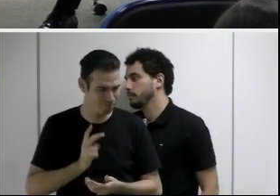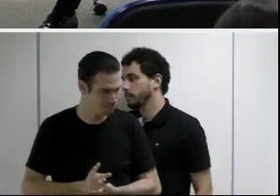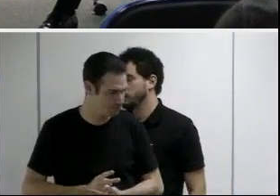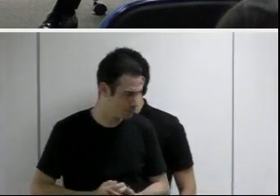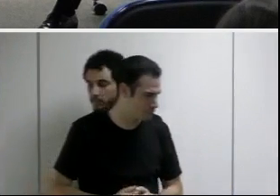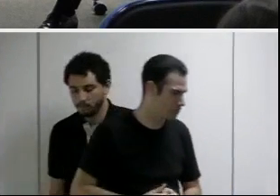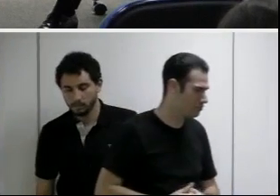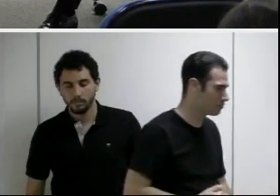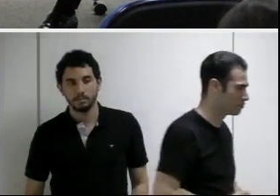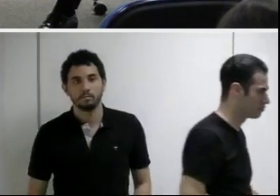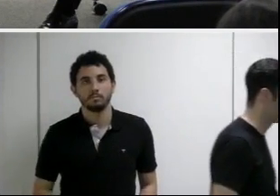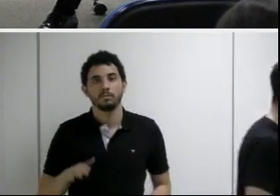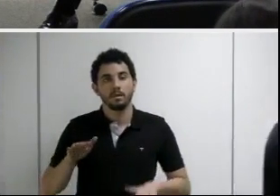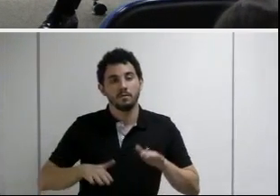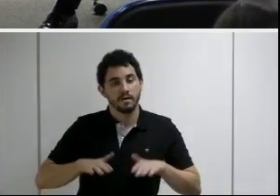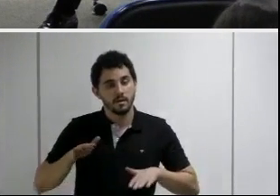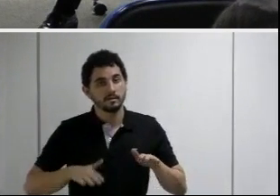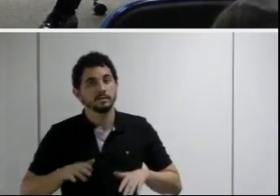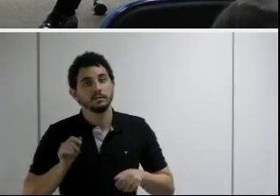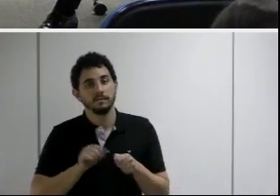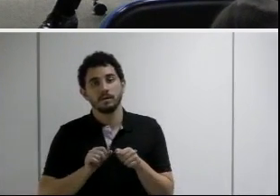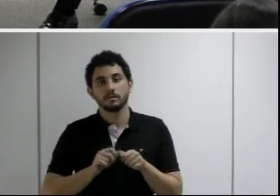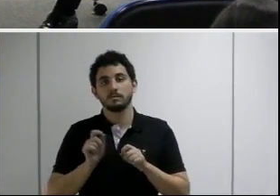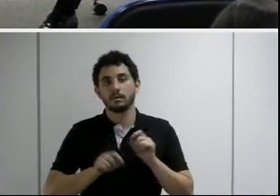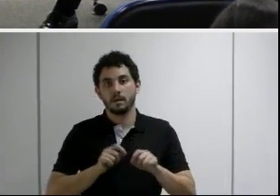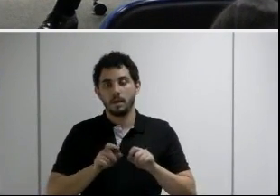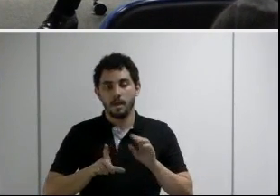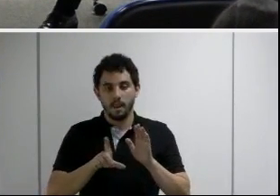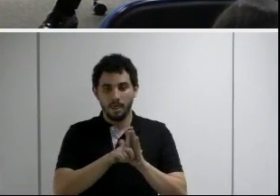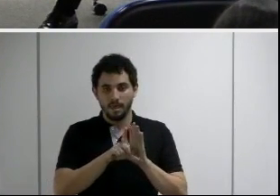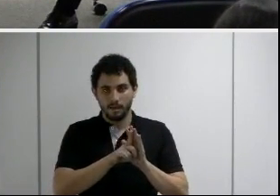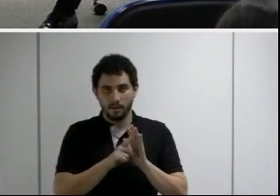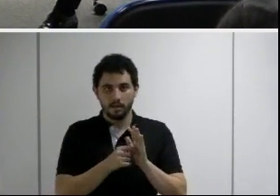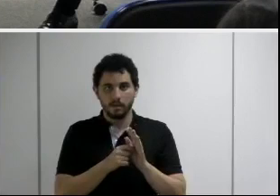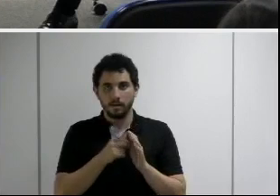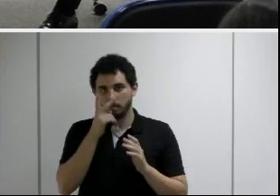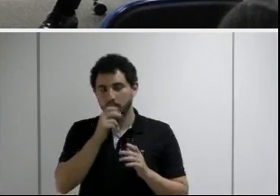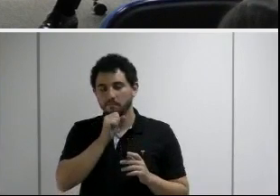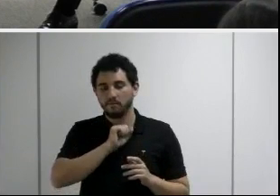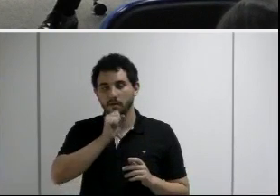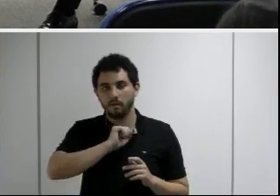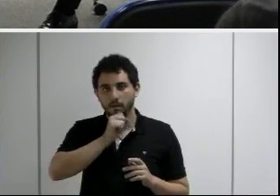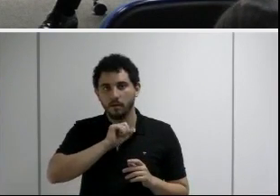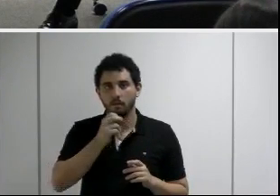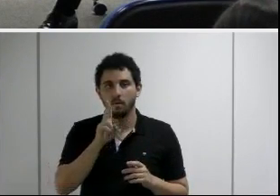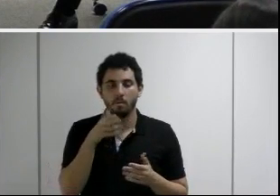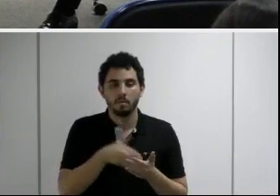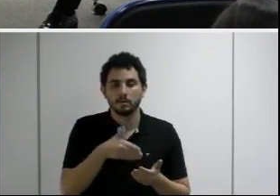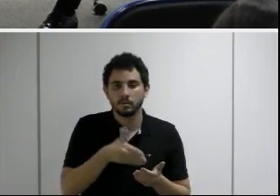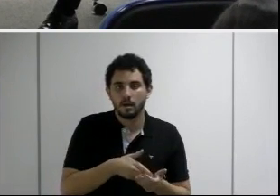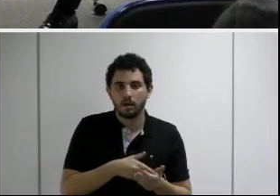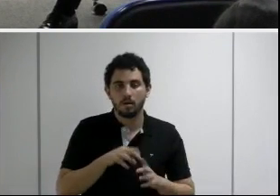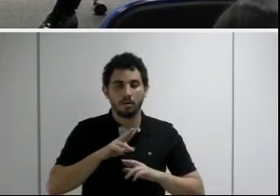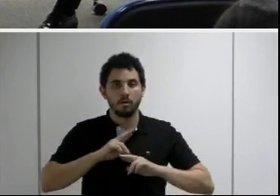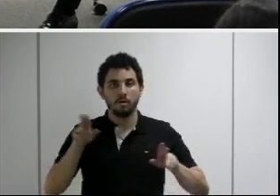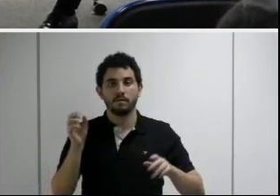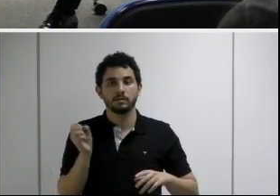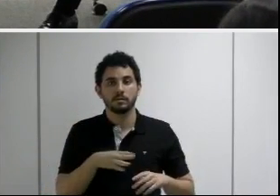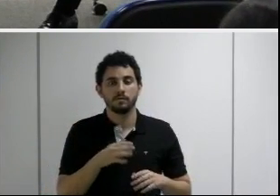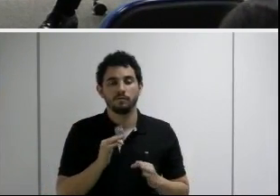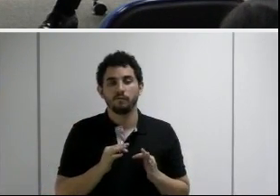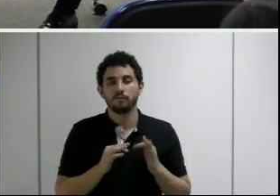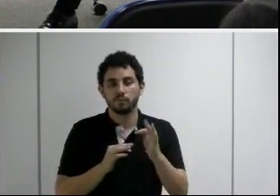que a legislação como um todo seja ultrapassada ou vire um obstáculo à inovação no futuro